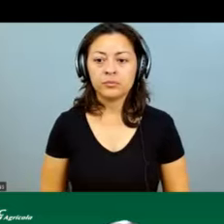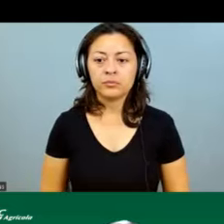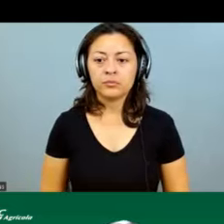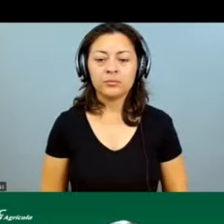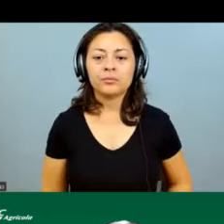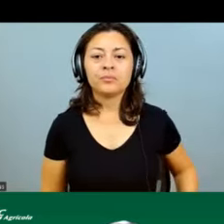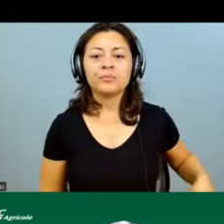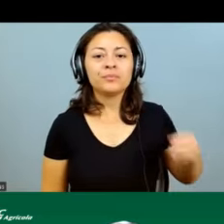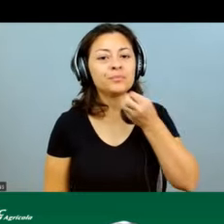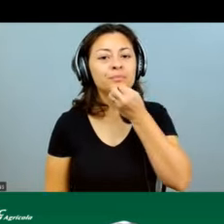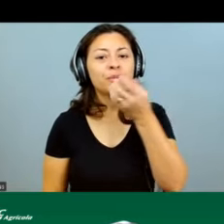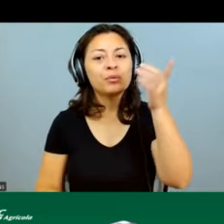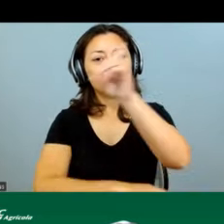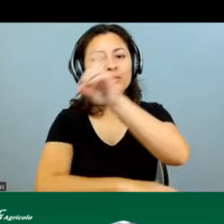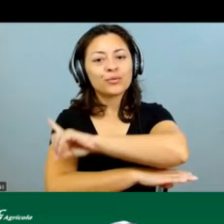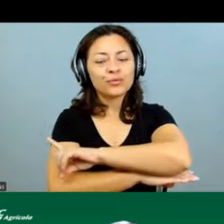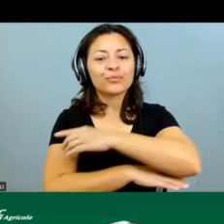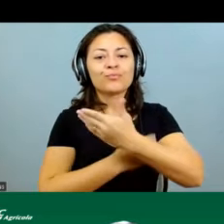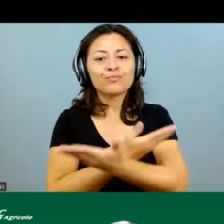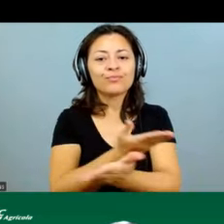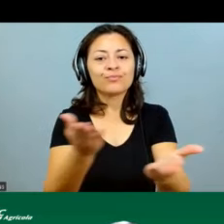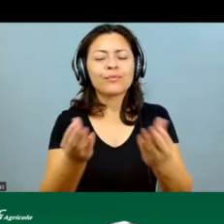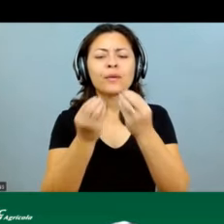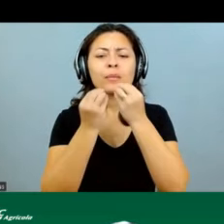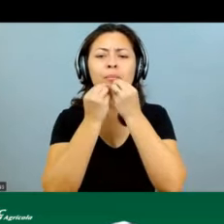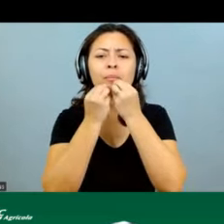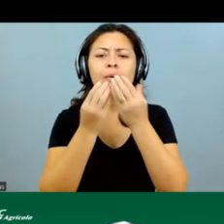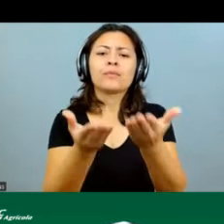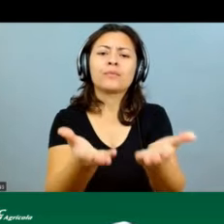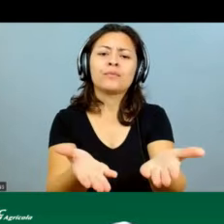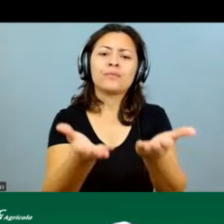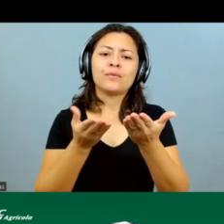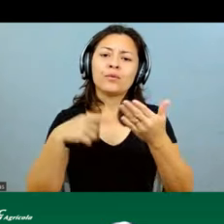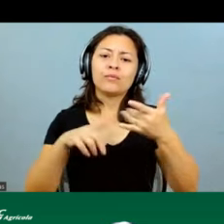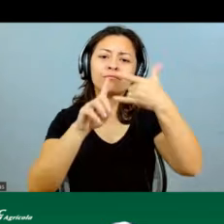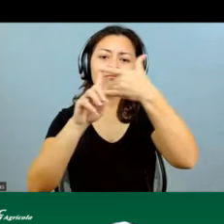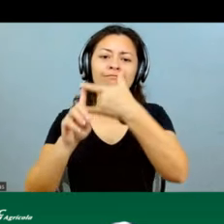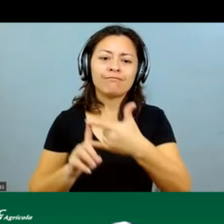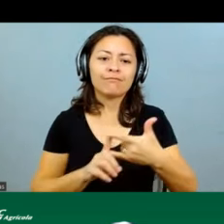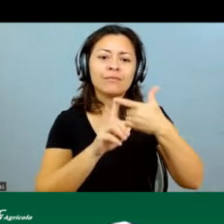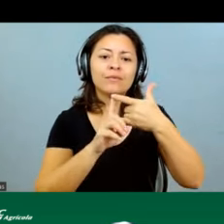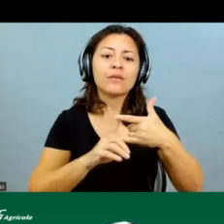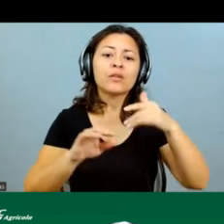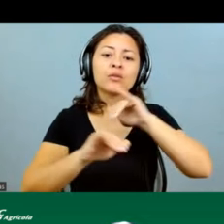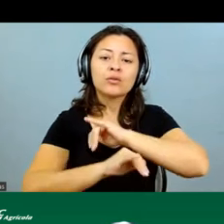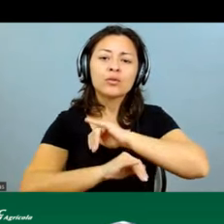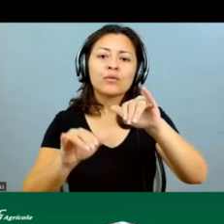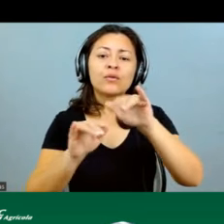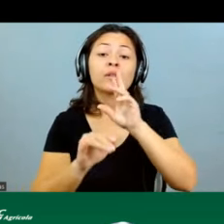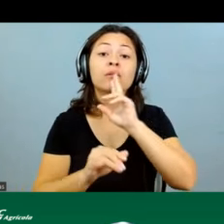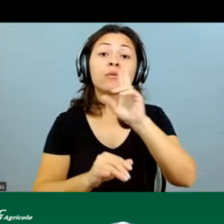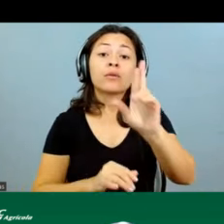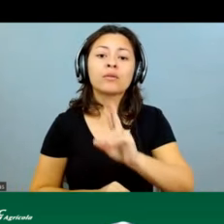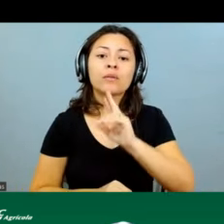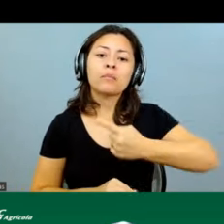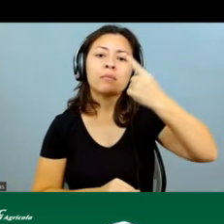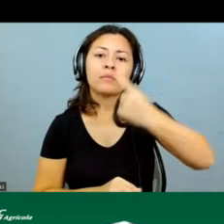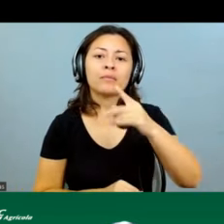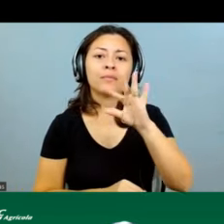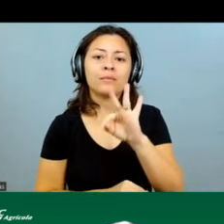Bom dia a todos sejam muito bem-vindos à videoconferência de divulgação de resultados do primeiro trimestre de